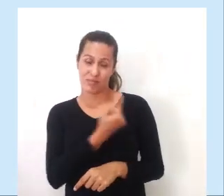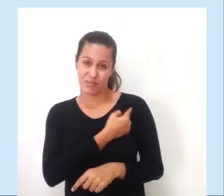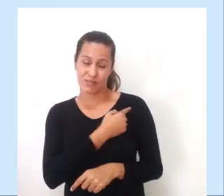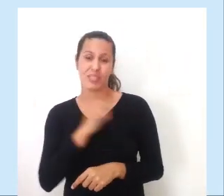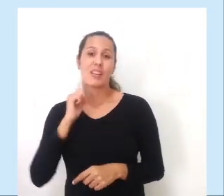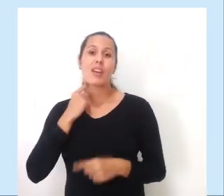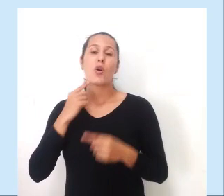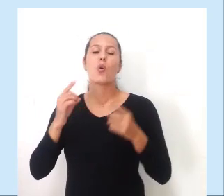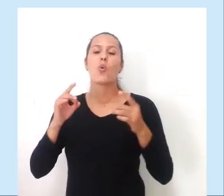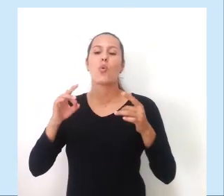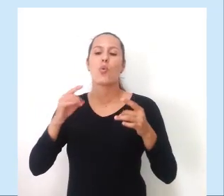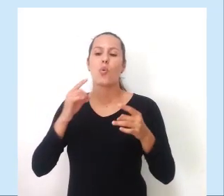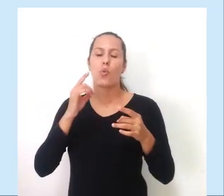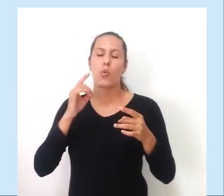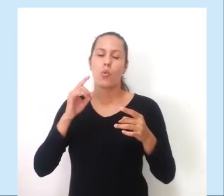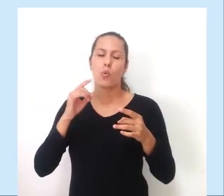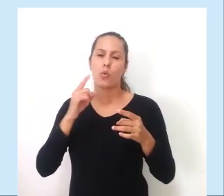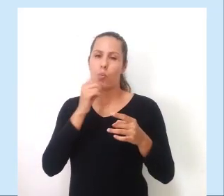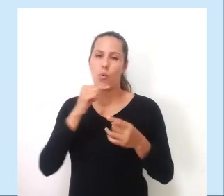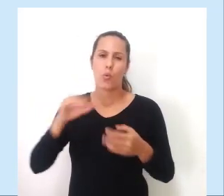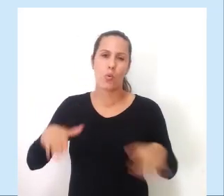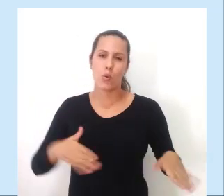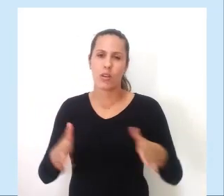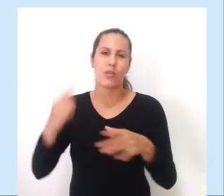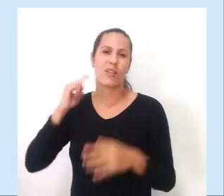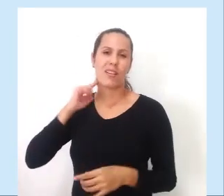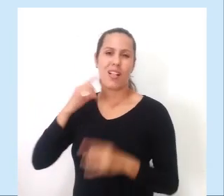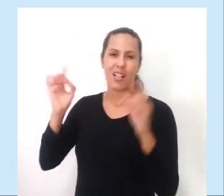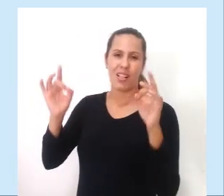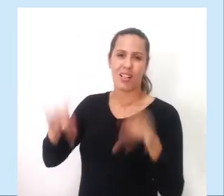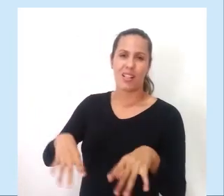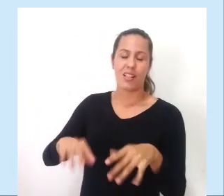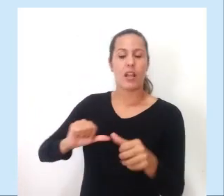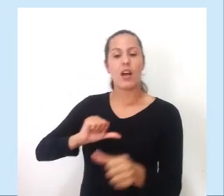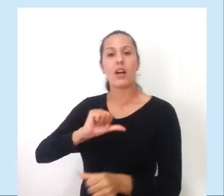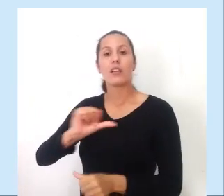bastante, os rios, eles estão se tornando